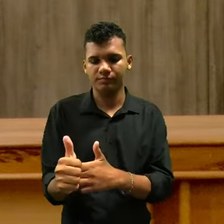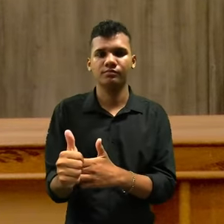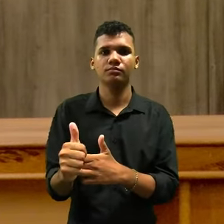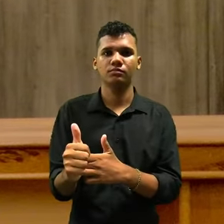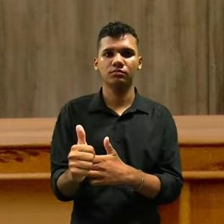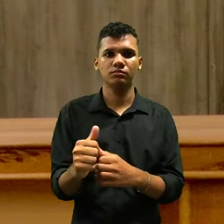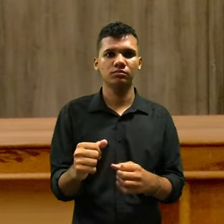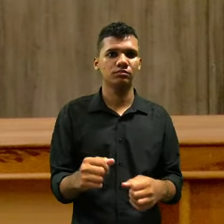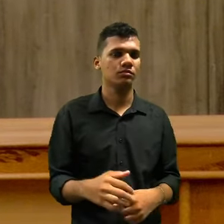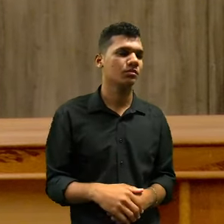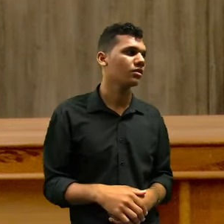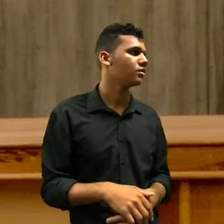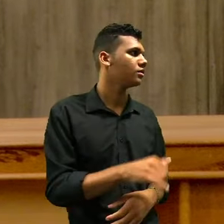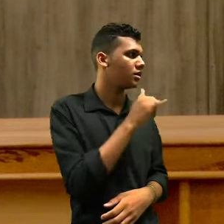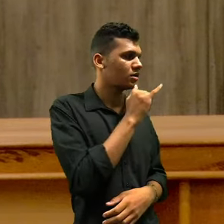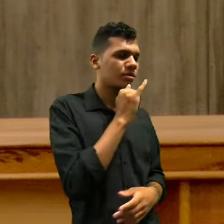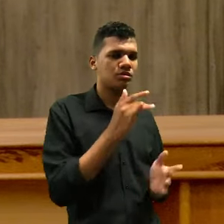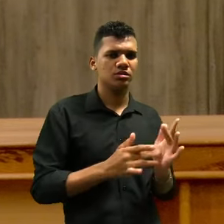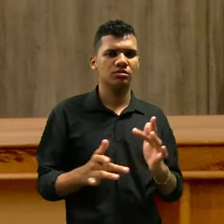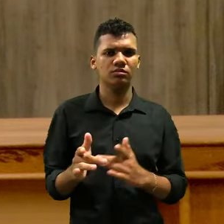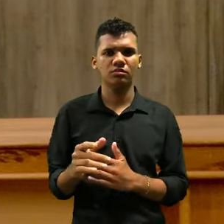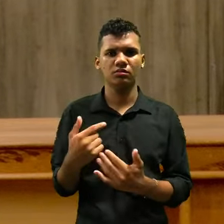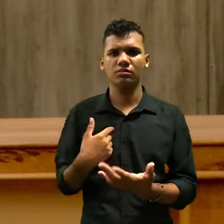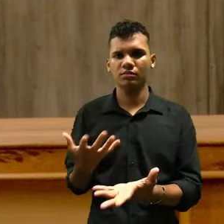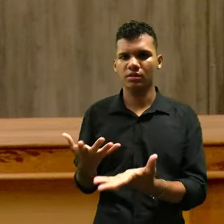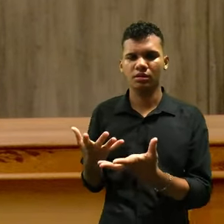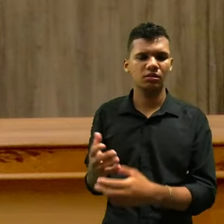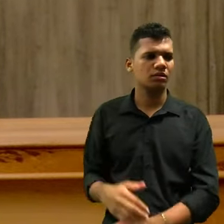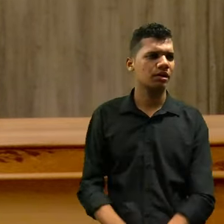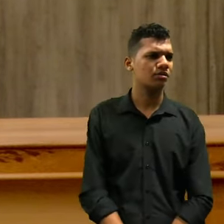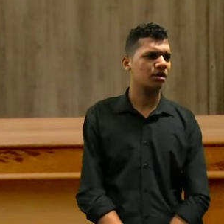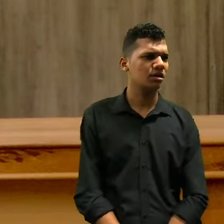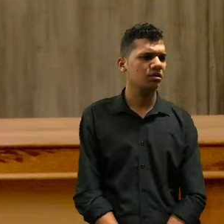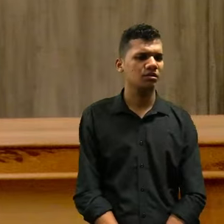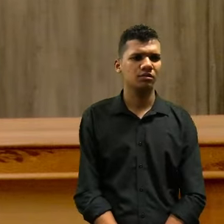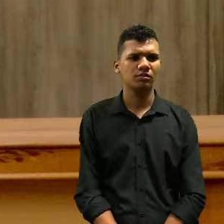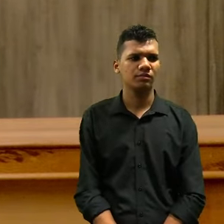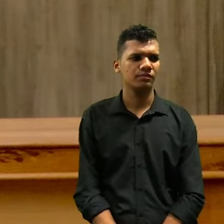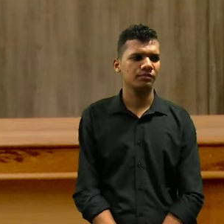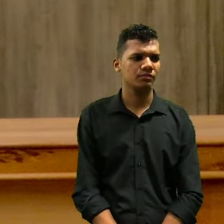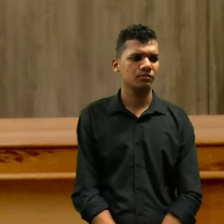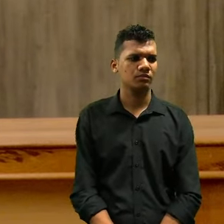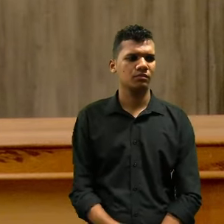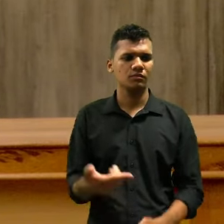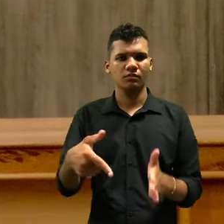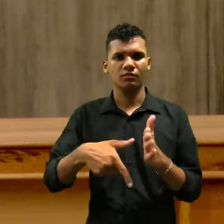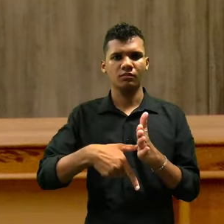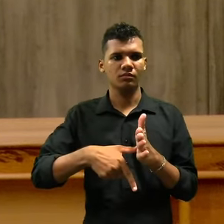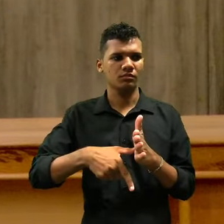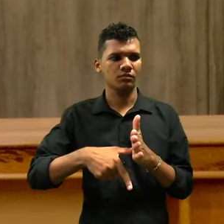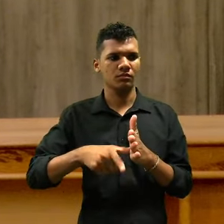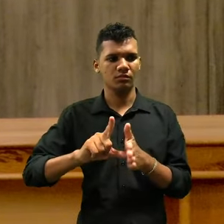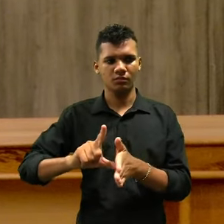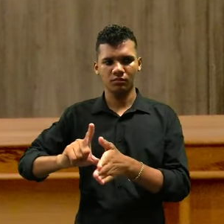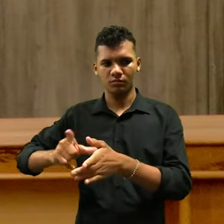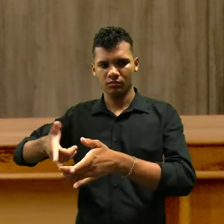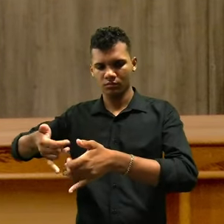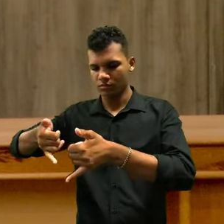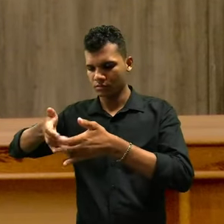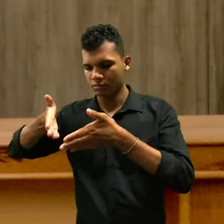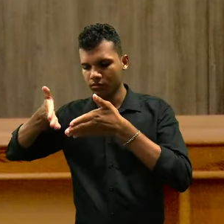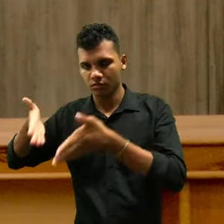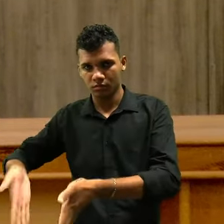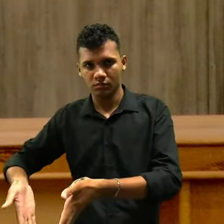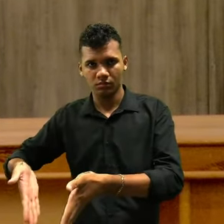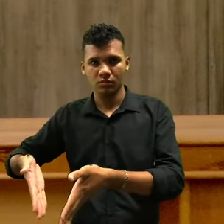papai primeiro deixa eu enterrar ele disse deixa os mortos quem é olha para cá